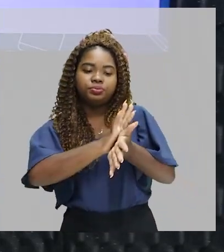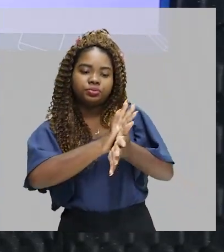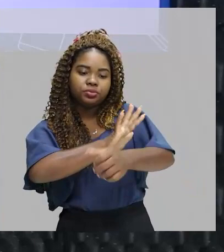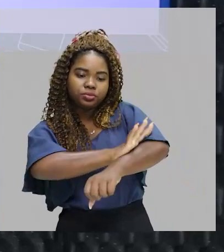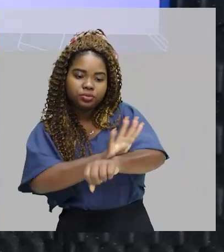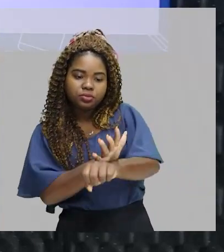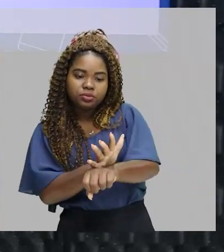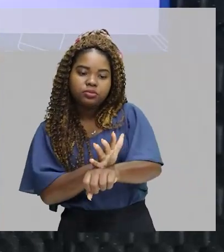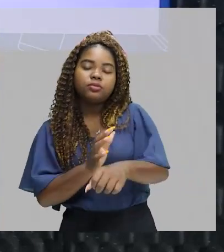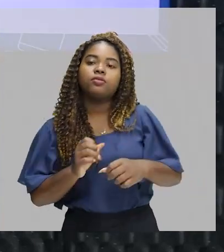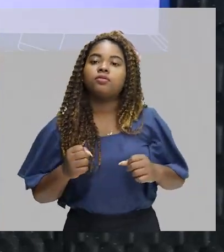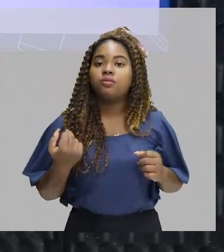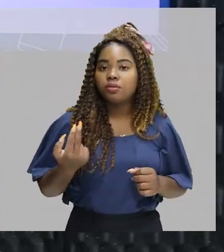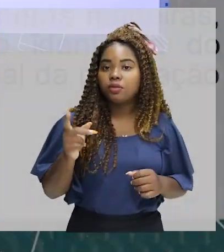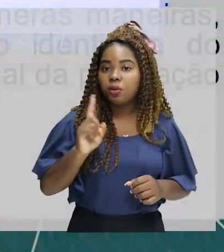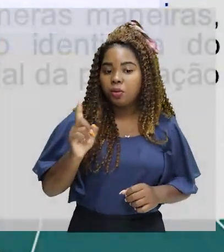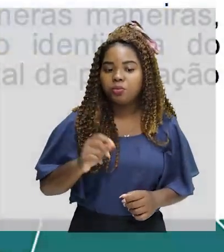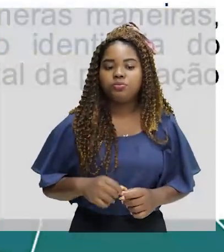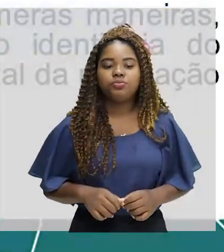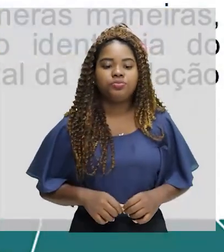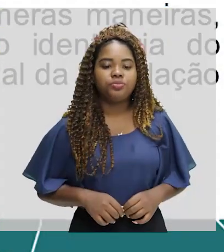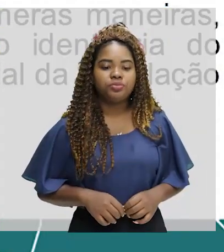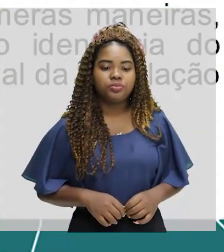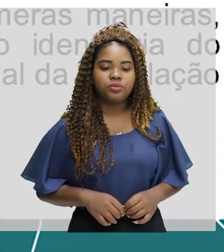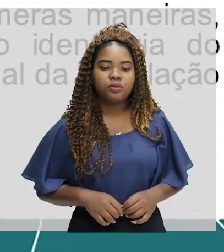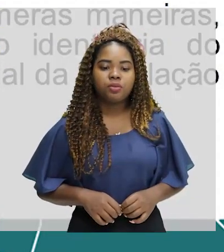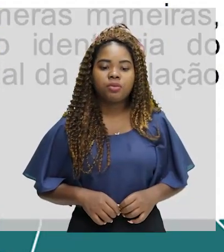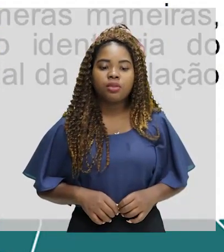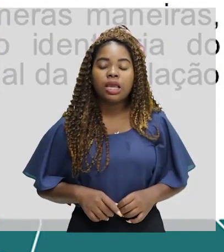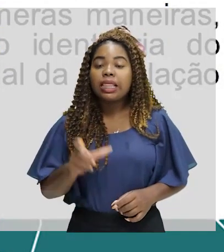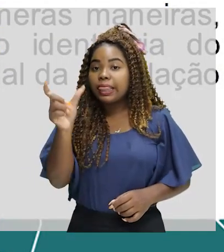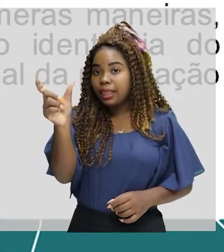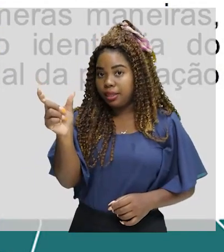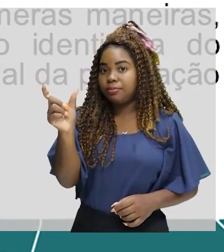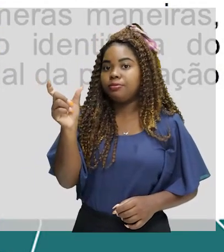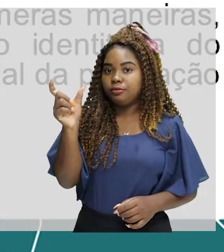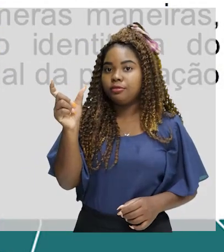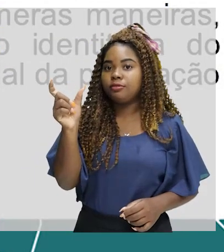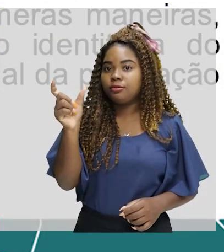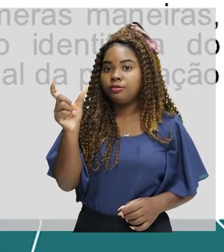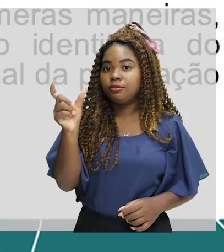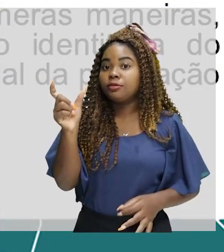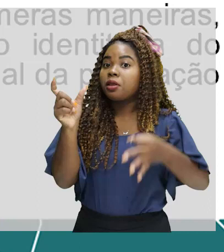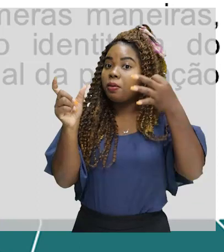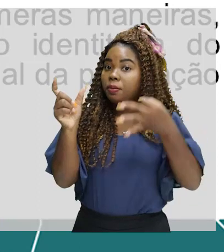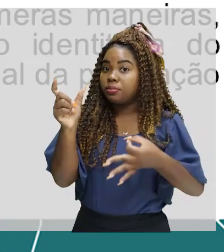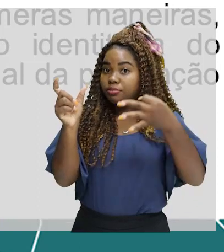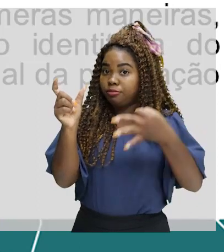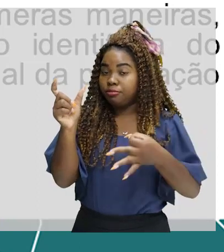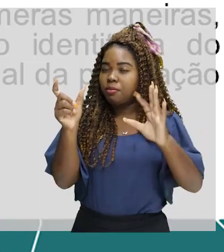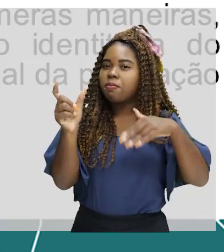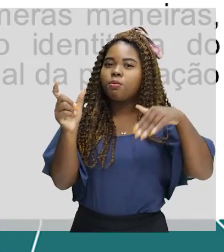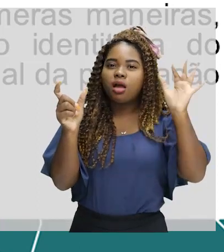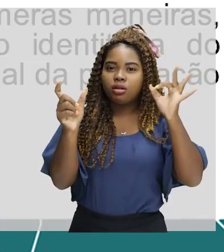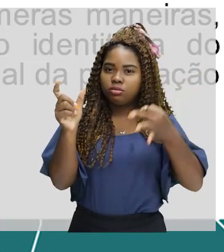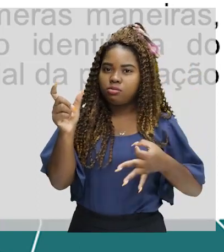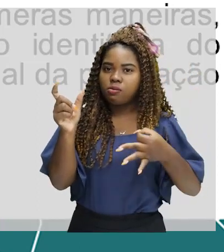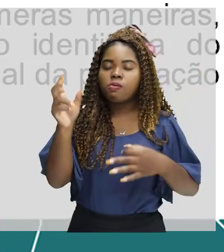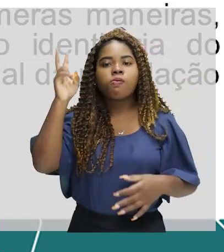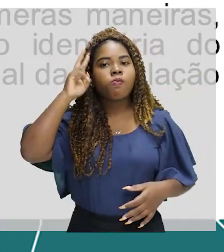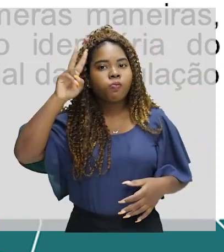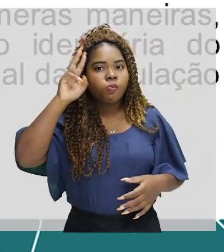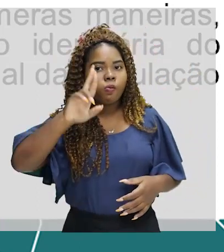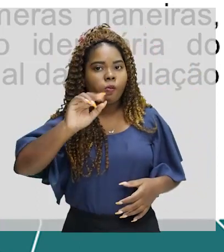exemplo. Beleza? Aí existe um termo que é mais correto. Lembra que quando a gente falou